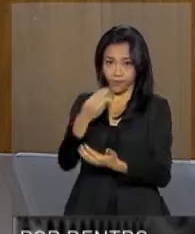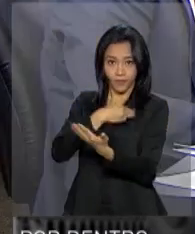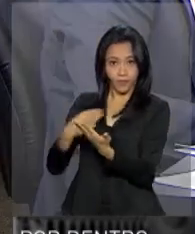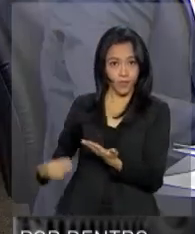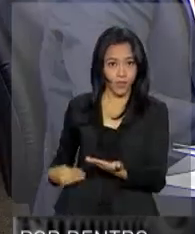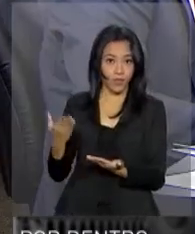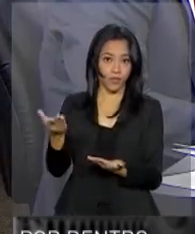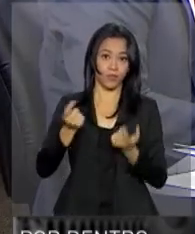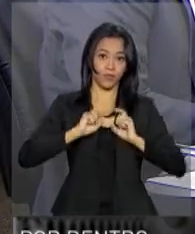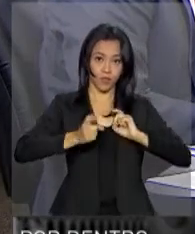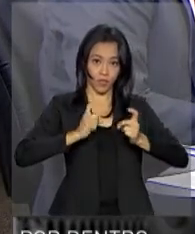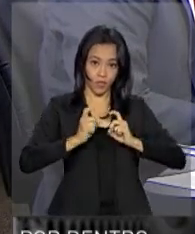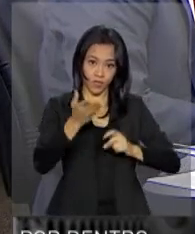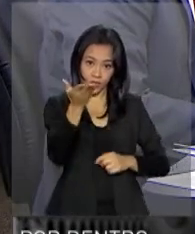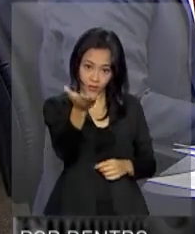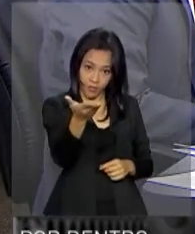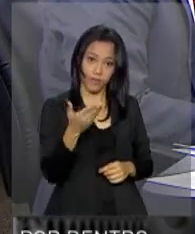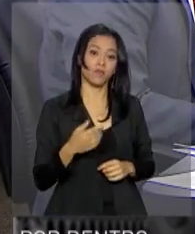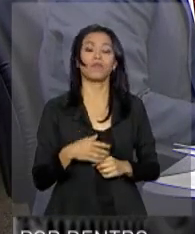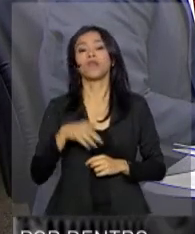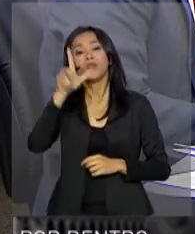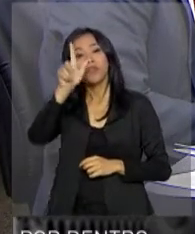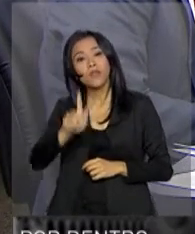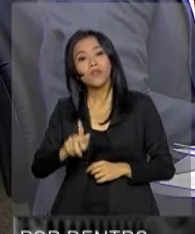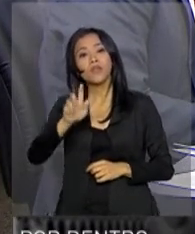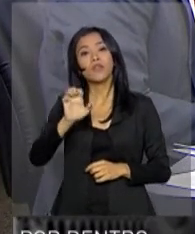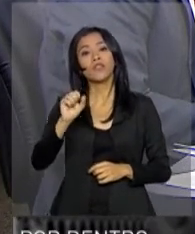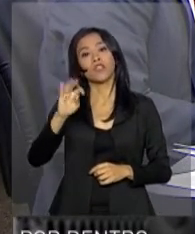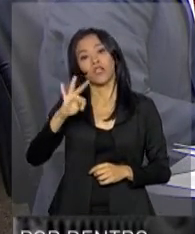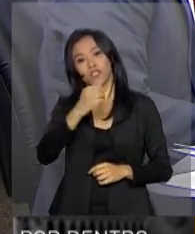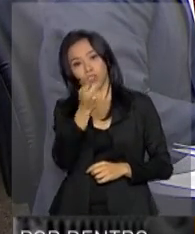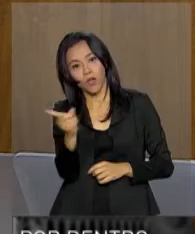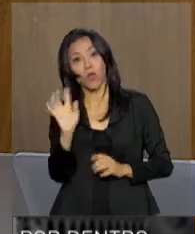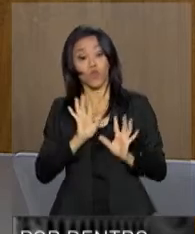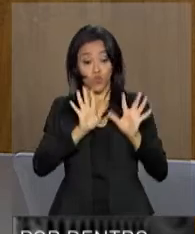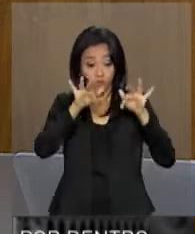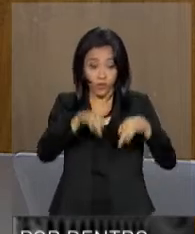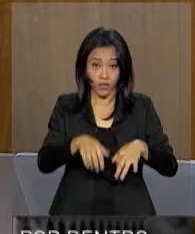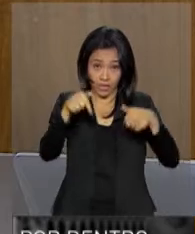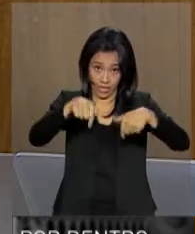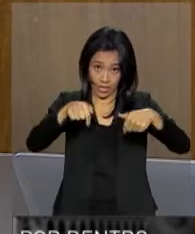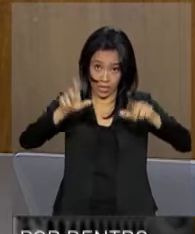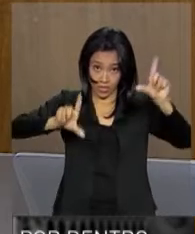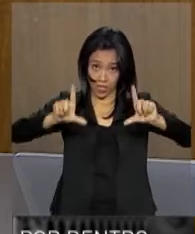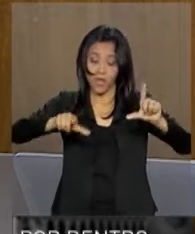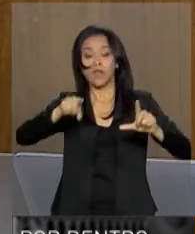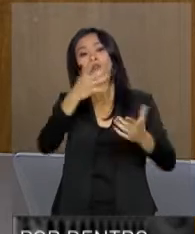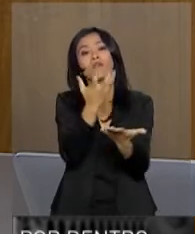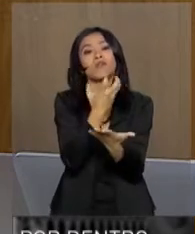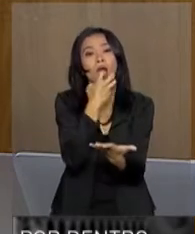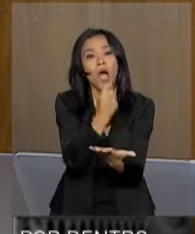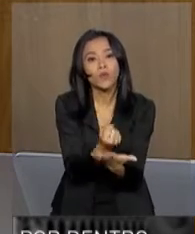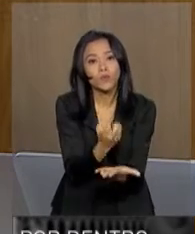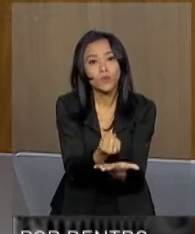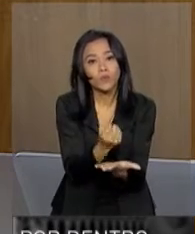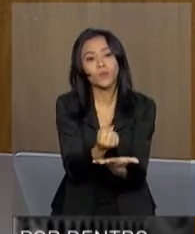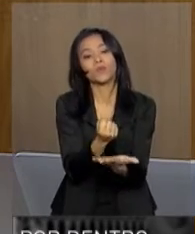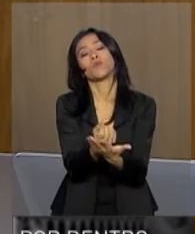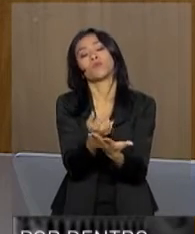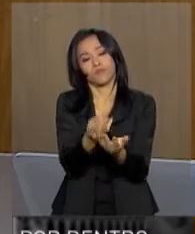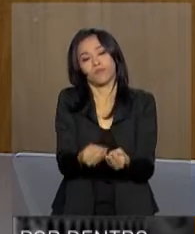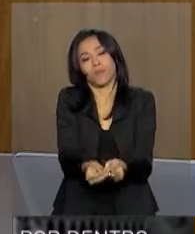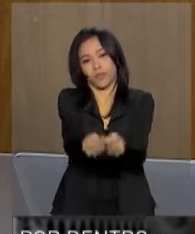do planejamento desenvolvimento e gestão lembrando que ao final do programa o áudio estará nível no site da rede nacional de